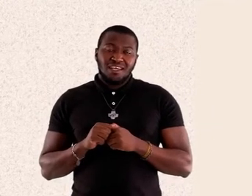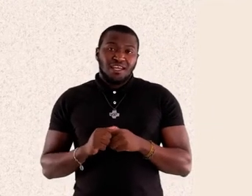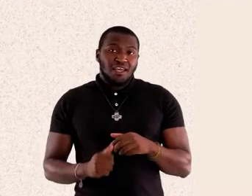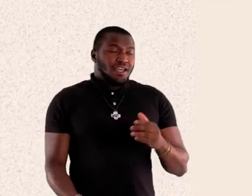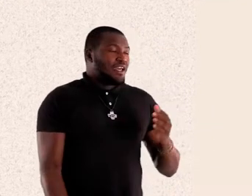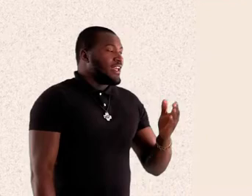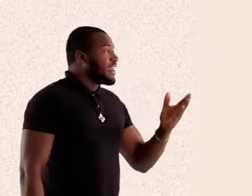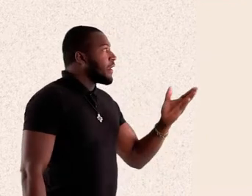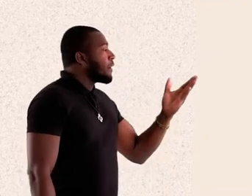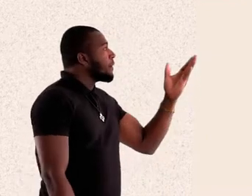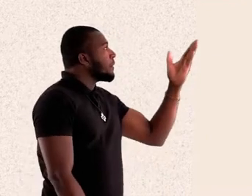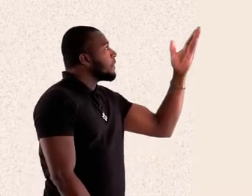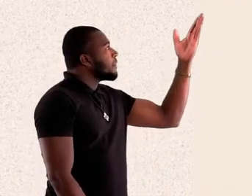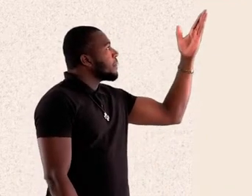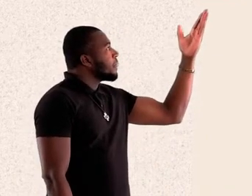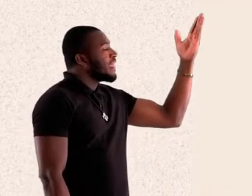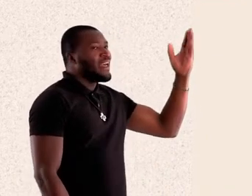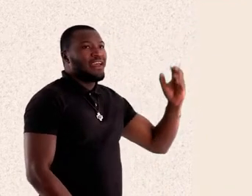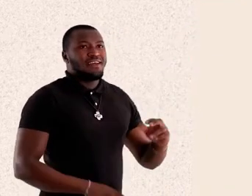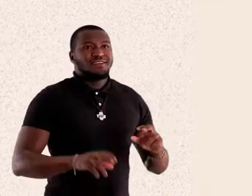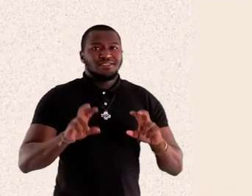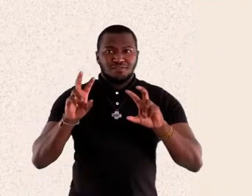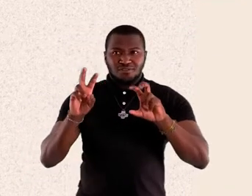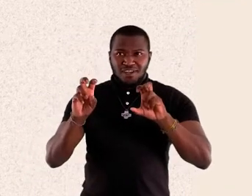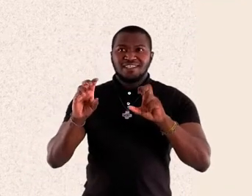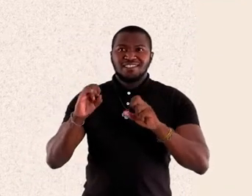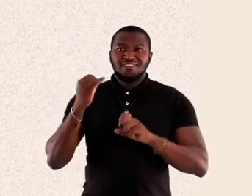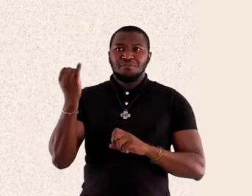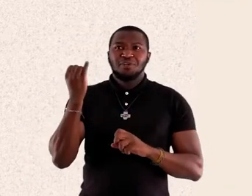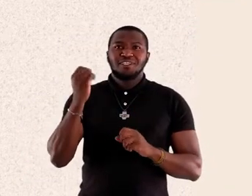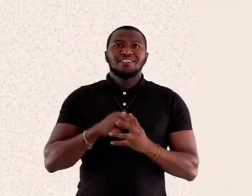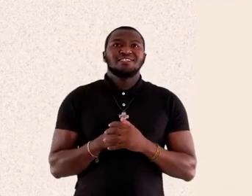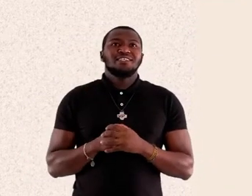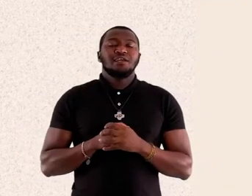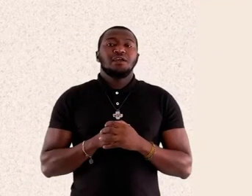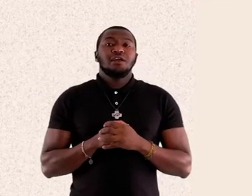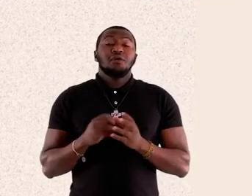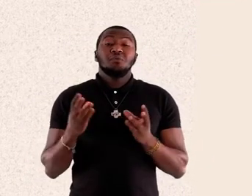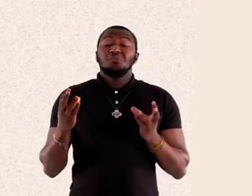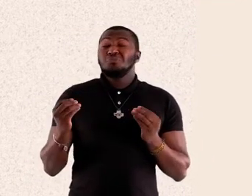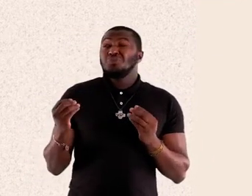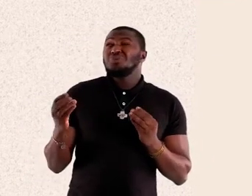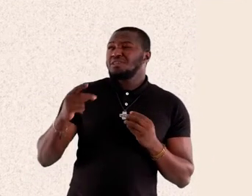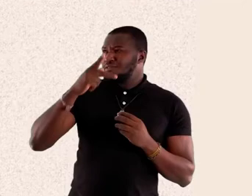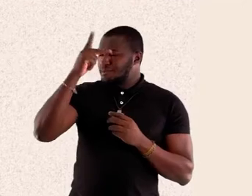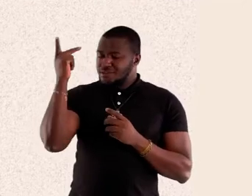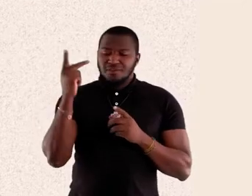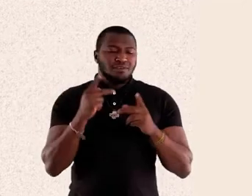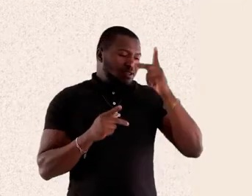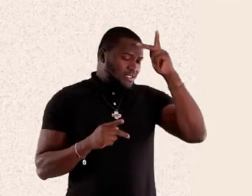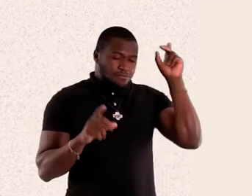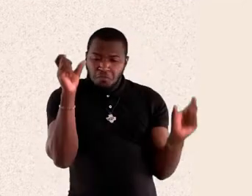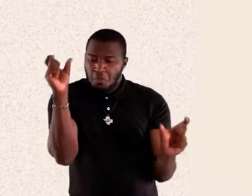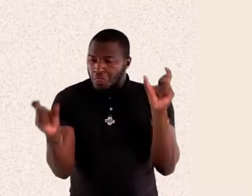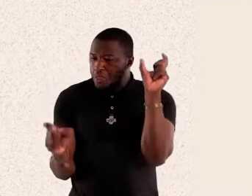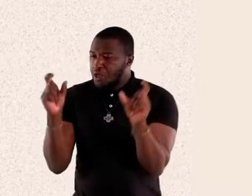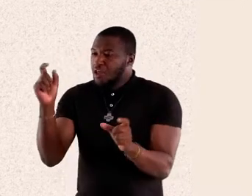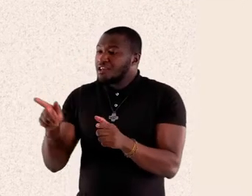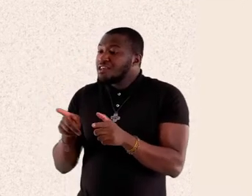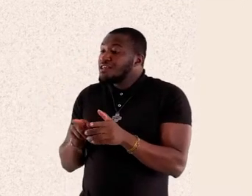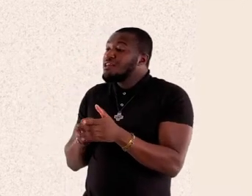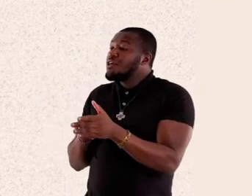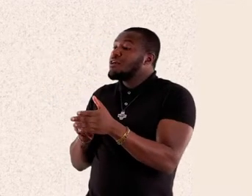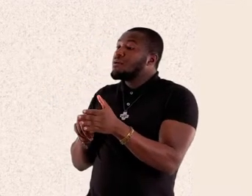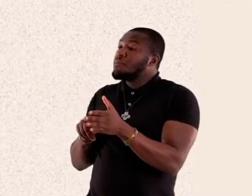Oi e aí essa frase né muitas vezes quando a gente muitas pessoas né que vamos voltar lá com a chefia